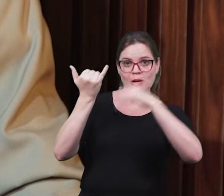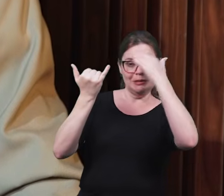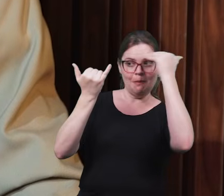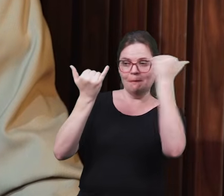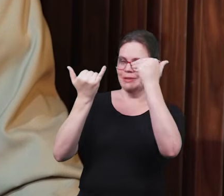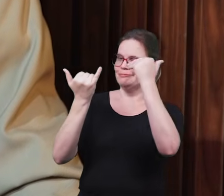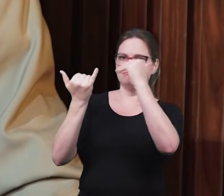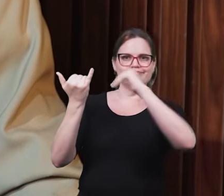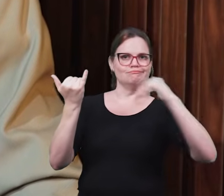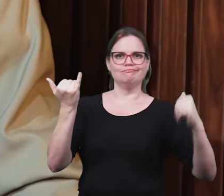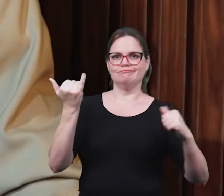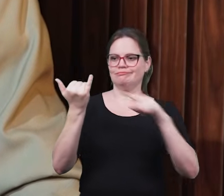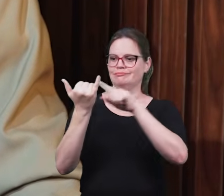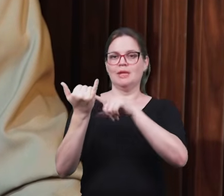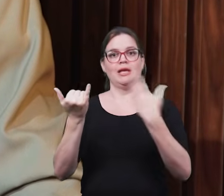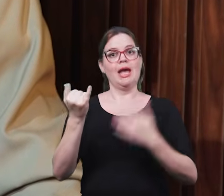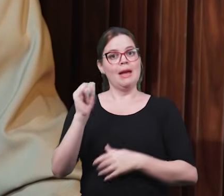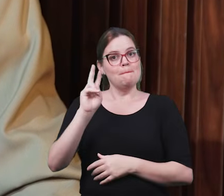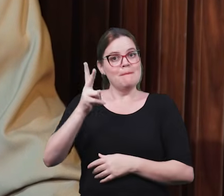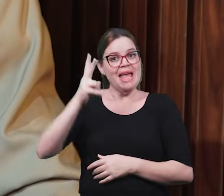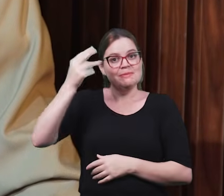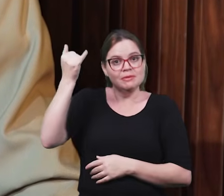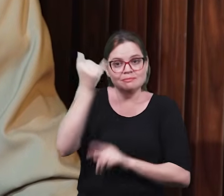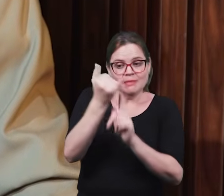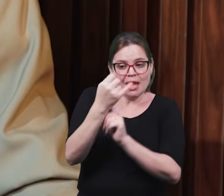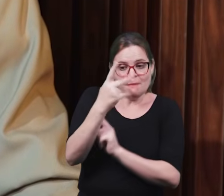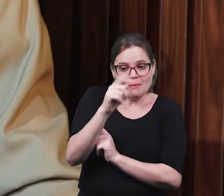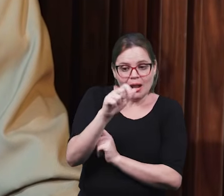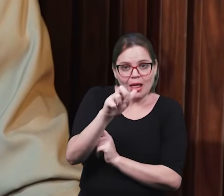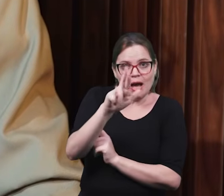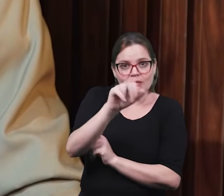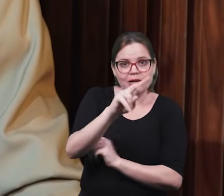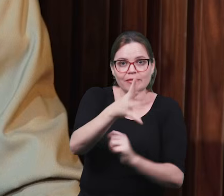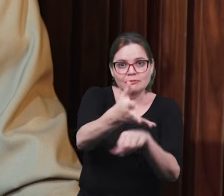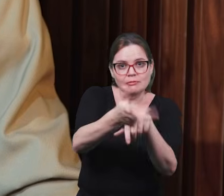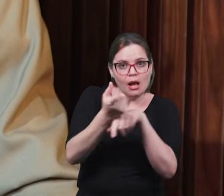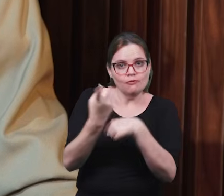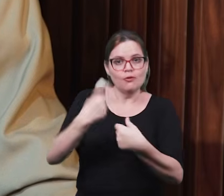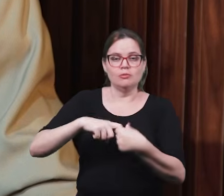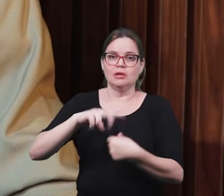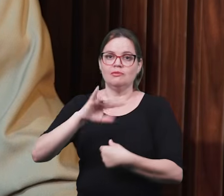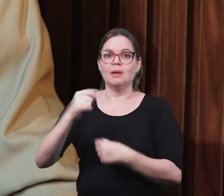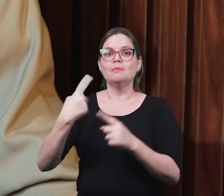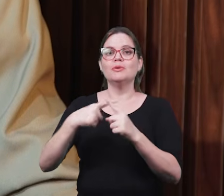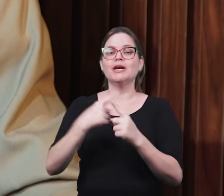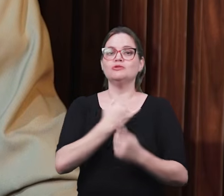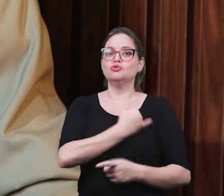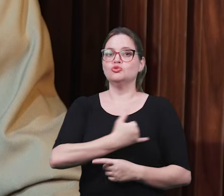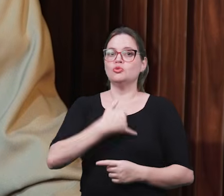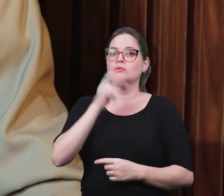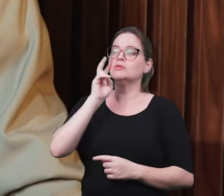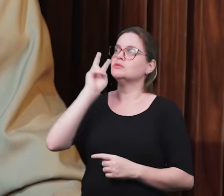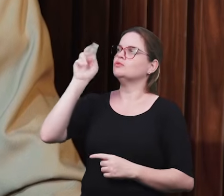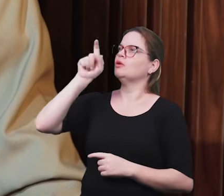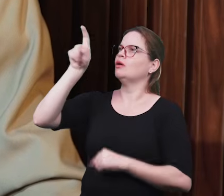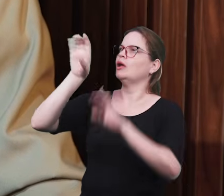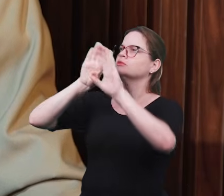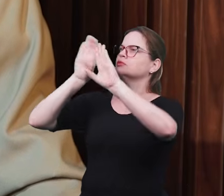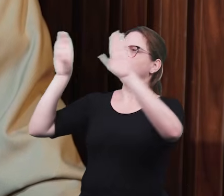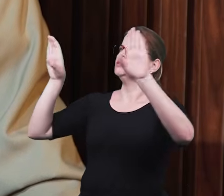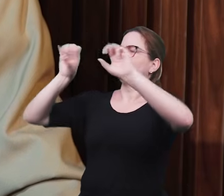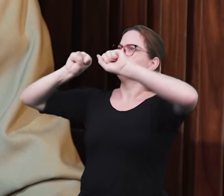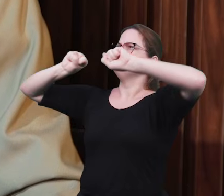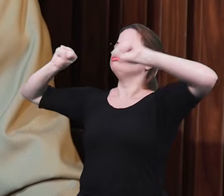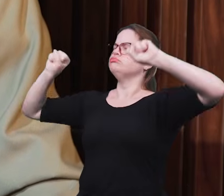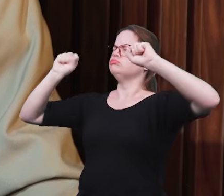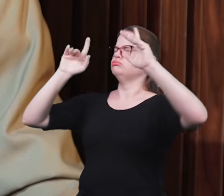palavra que vai trazer a redenção. É muito interessante, porque João, quando viu ali aquele